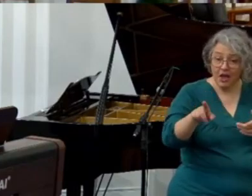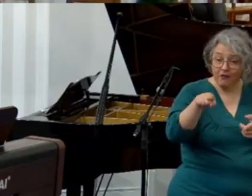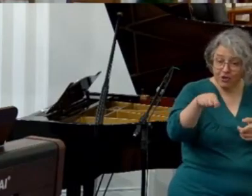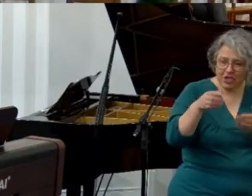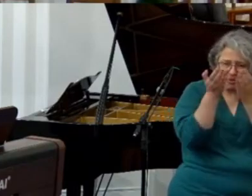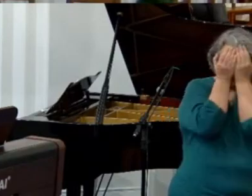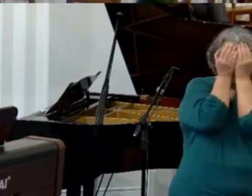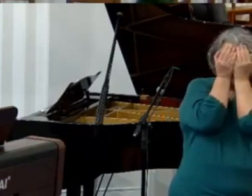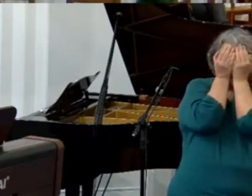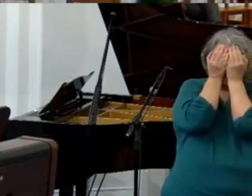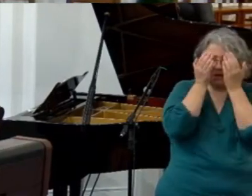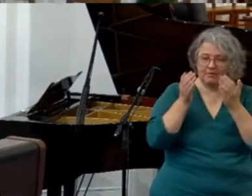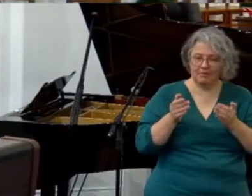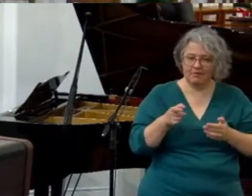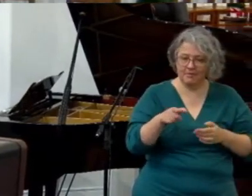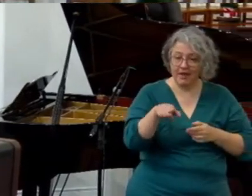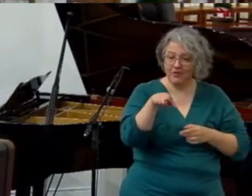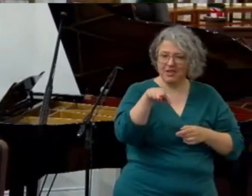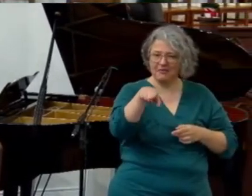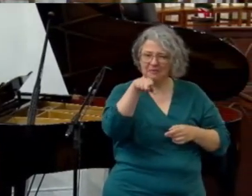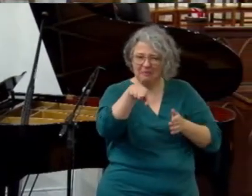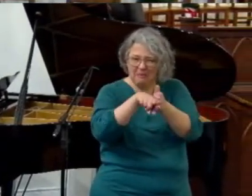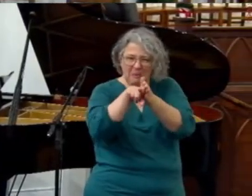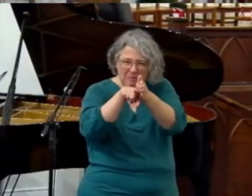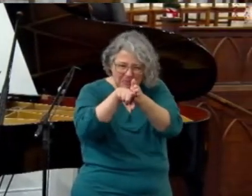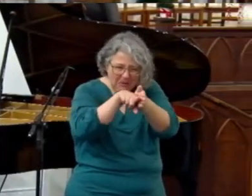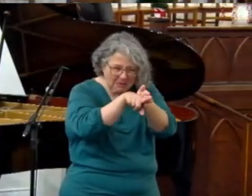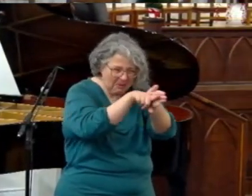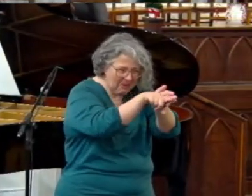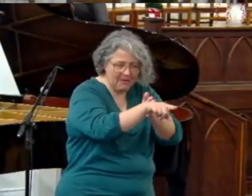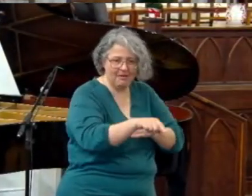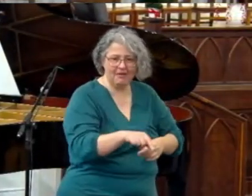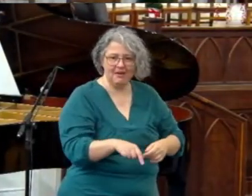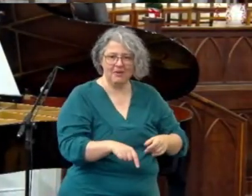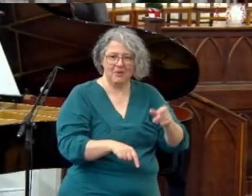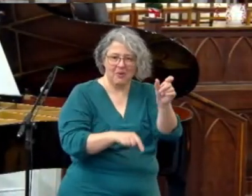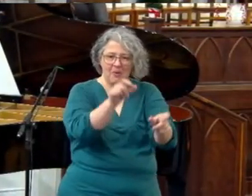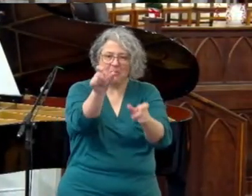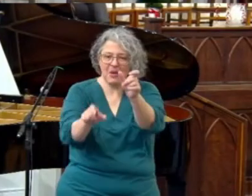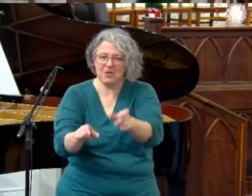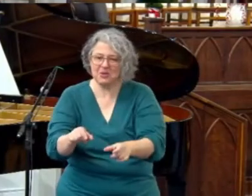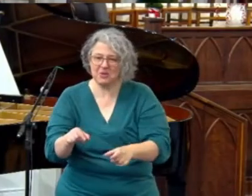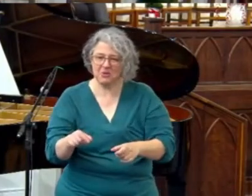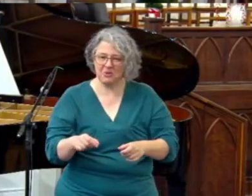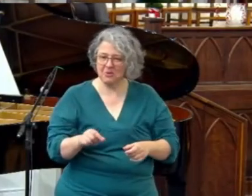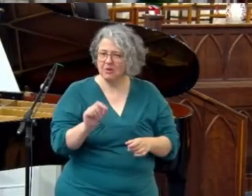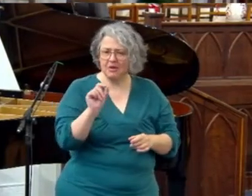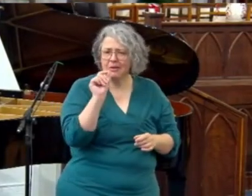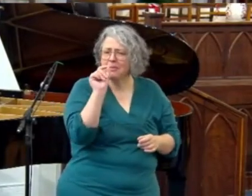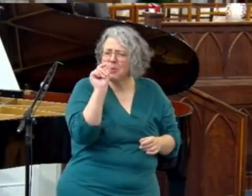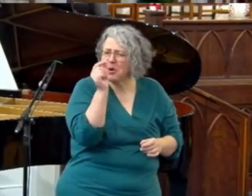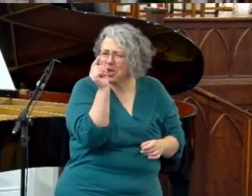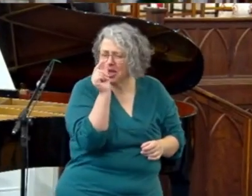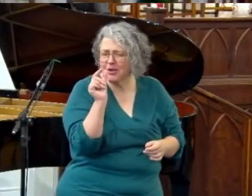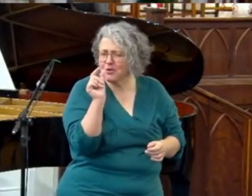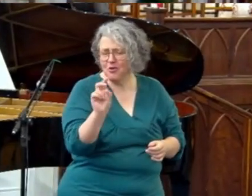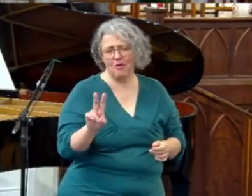seus pecados, ele não consegue enxergar as suas faltas, os seus pecados, mas ele é hábil